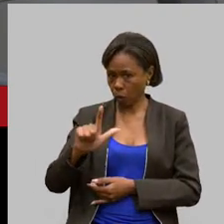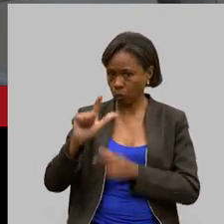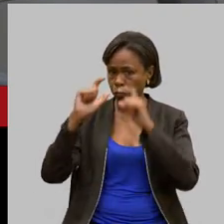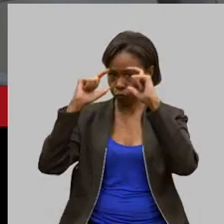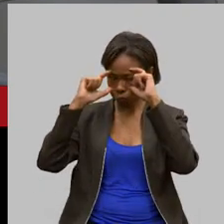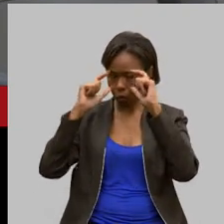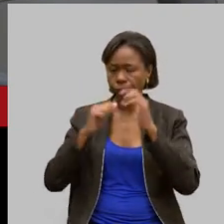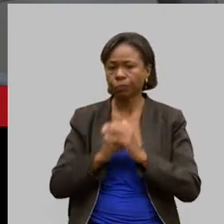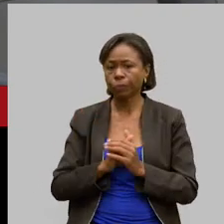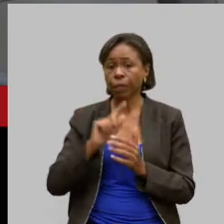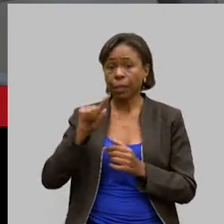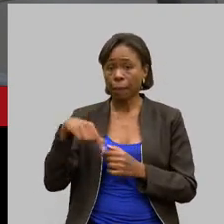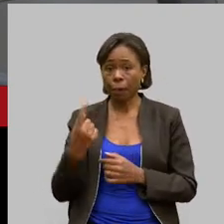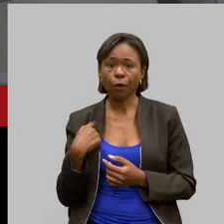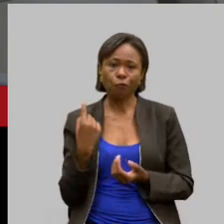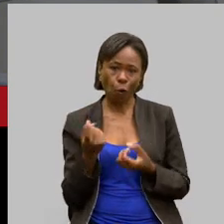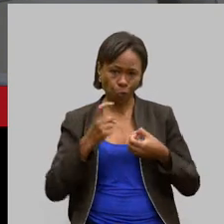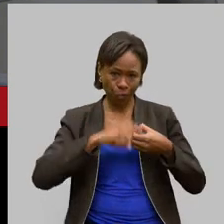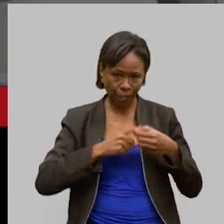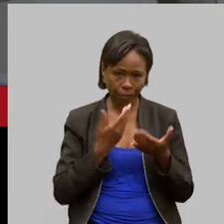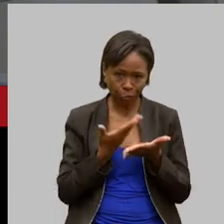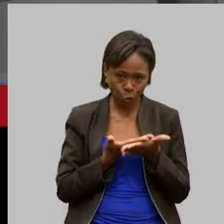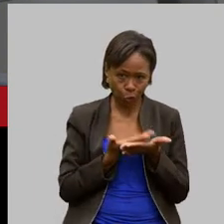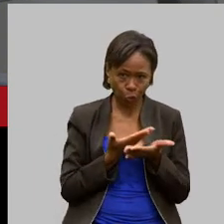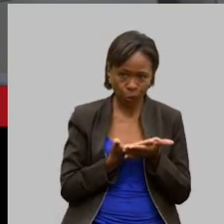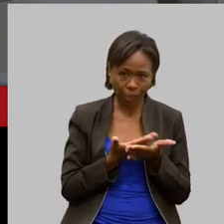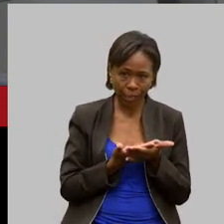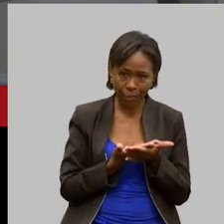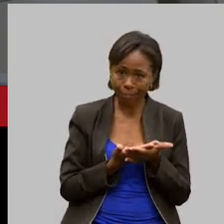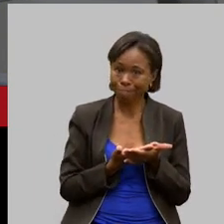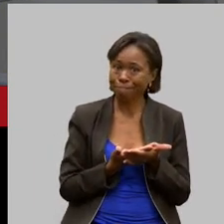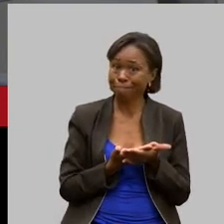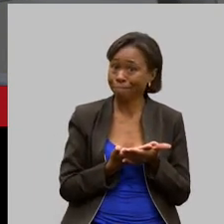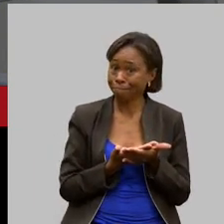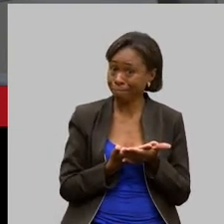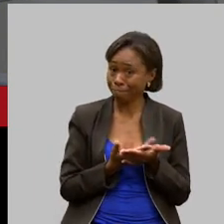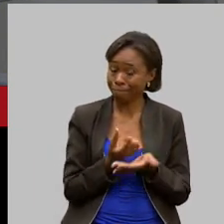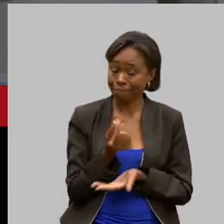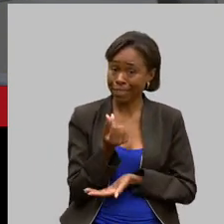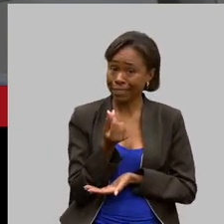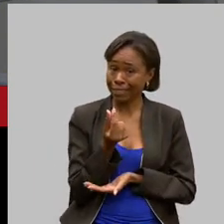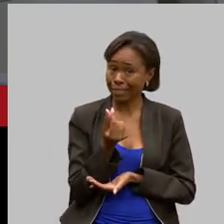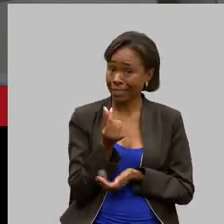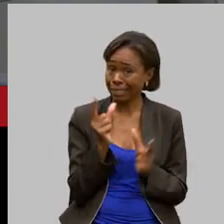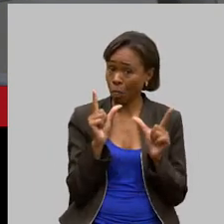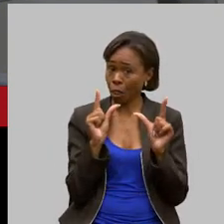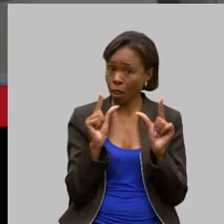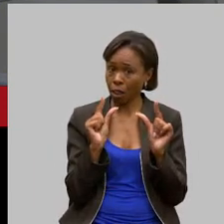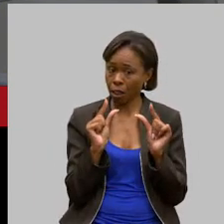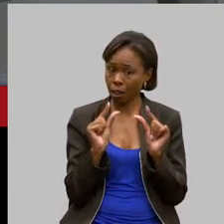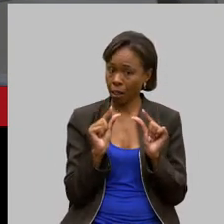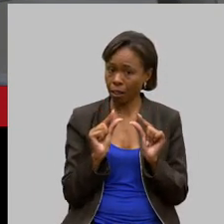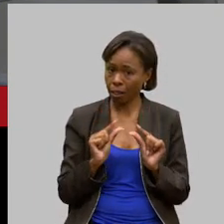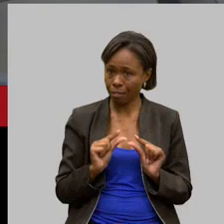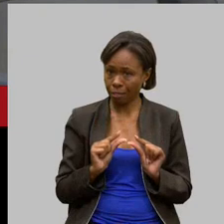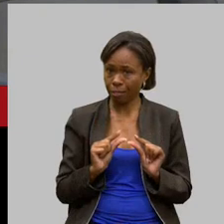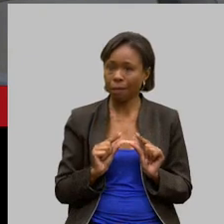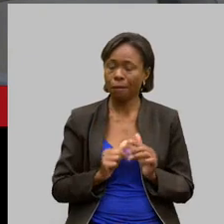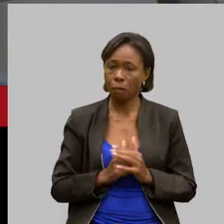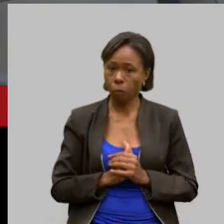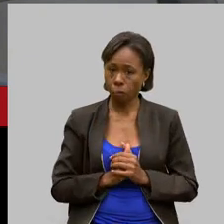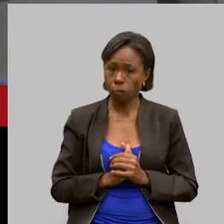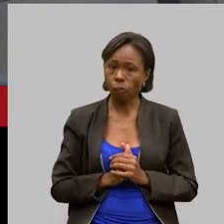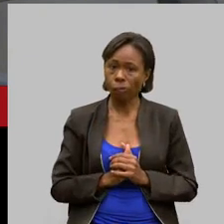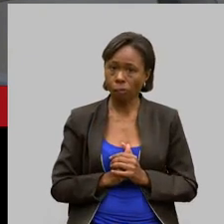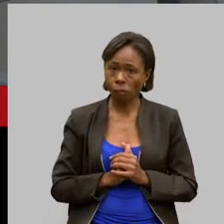de estudar então você já viu né o dinheiro fica mais difícil então é as